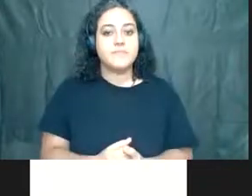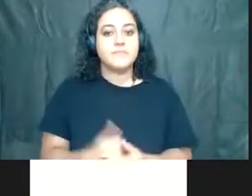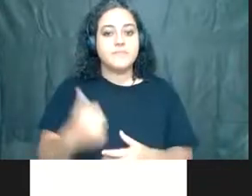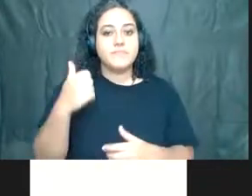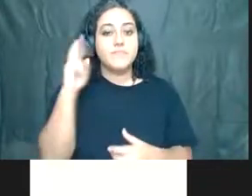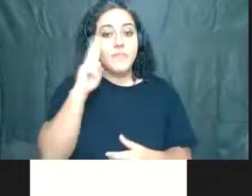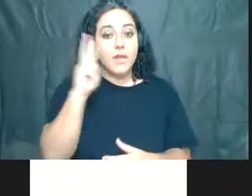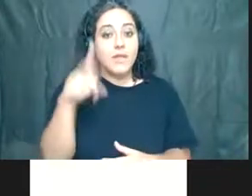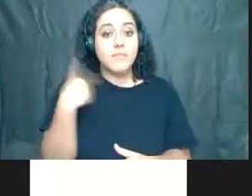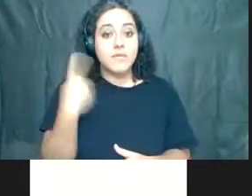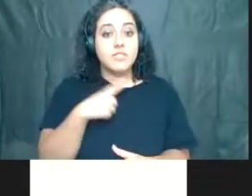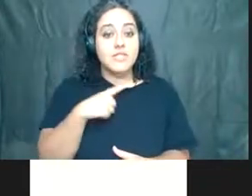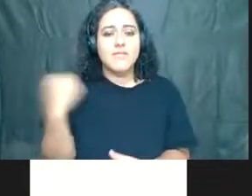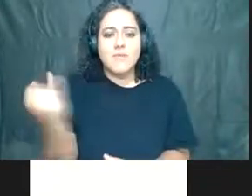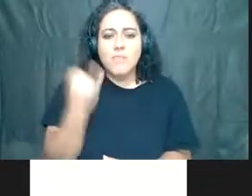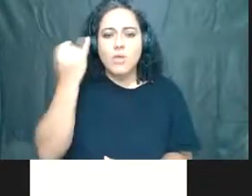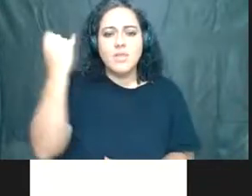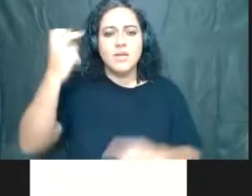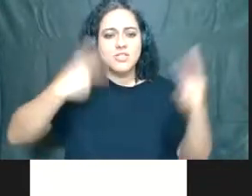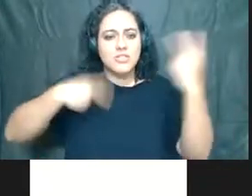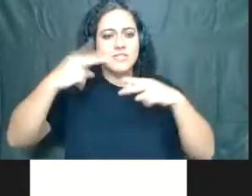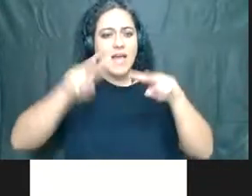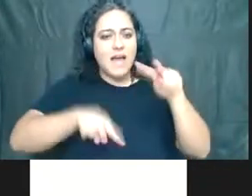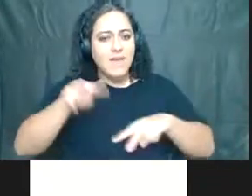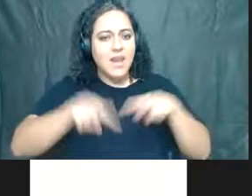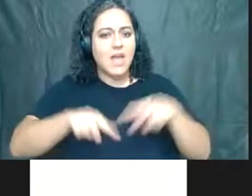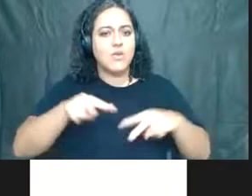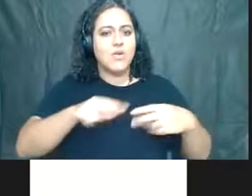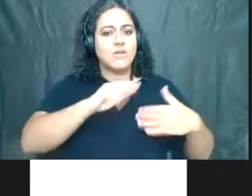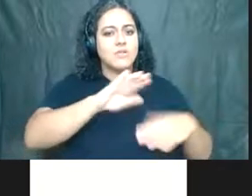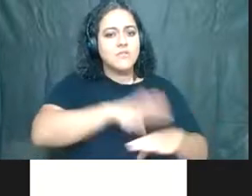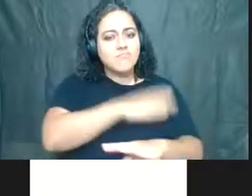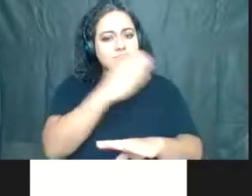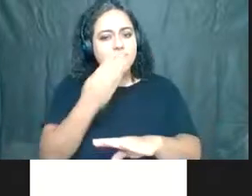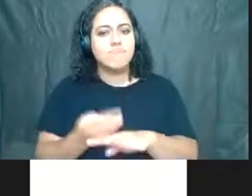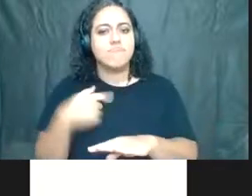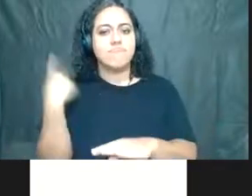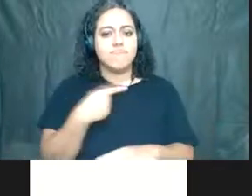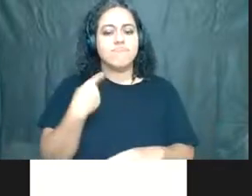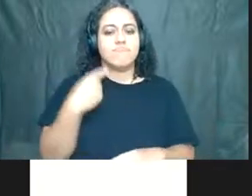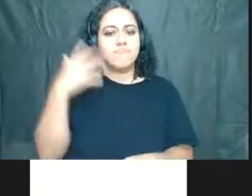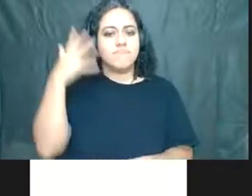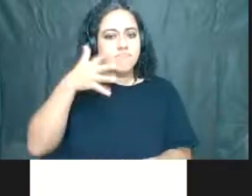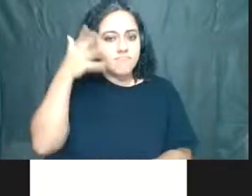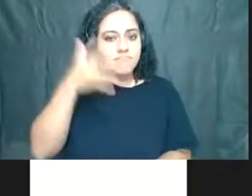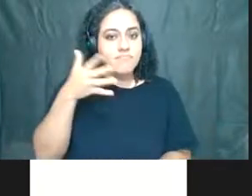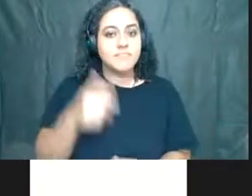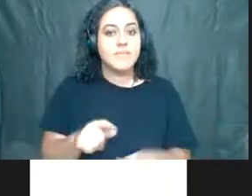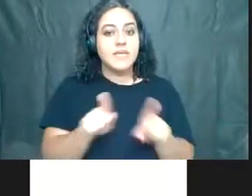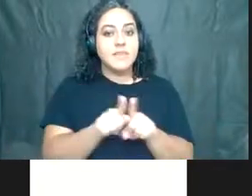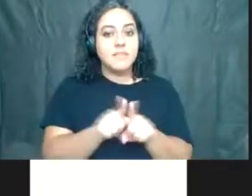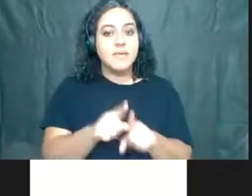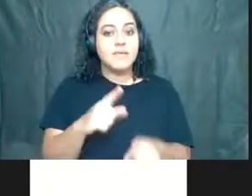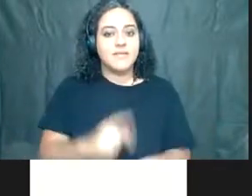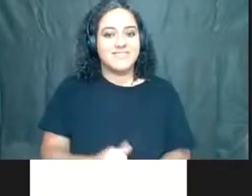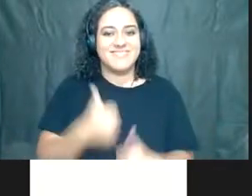tivemos importantes avaliadores no nosso, nas nossas sessões, vindos de